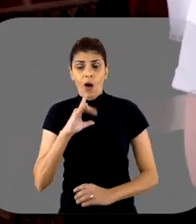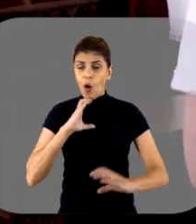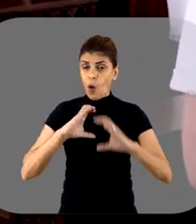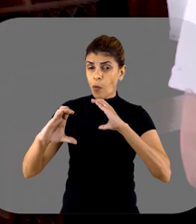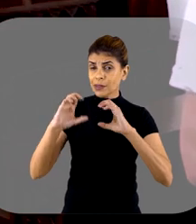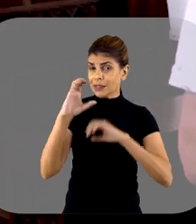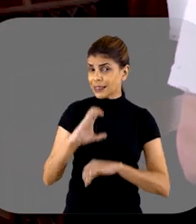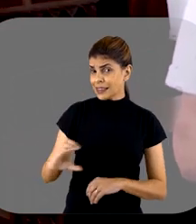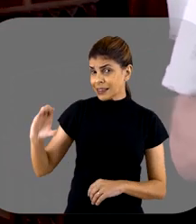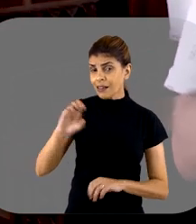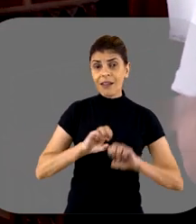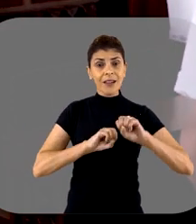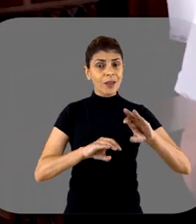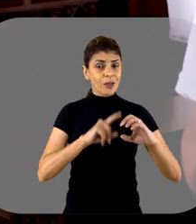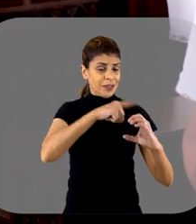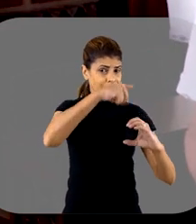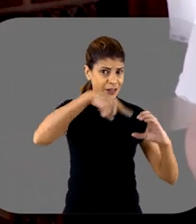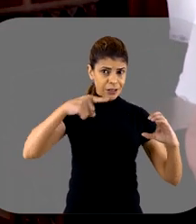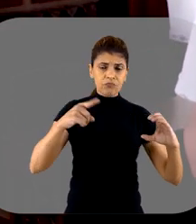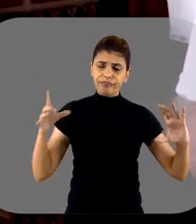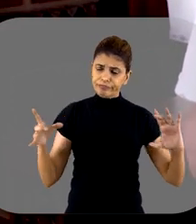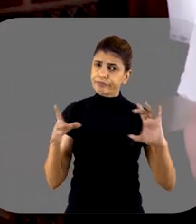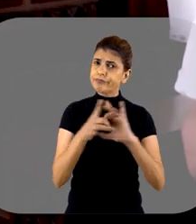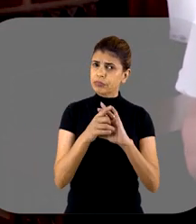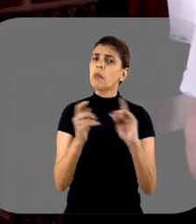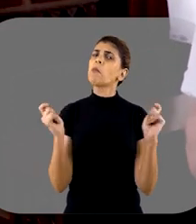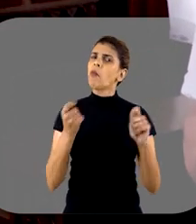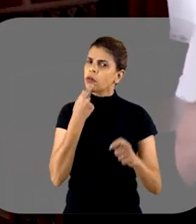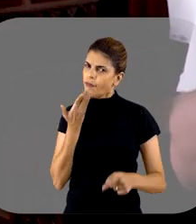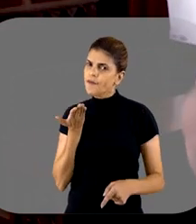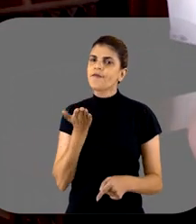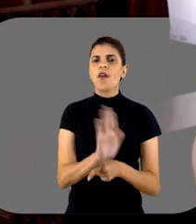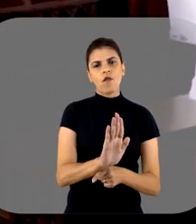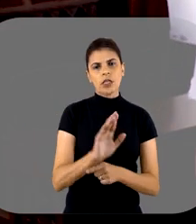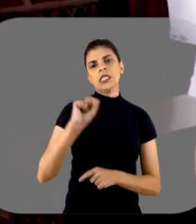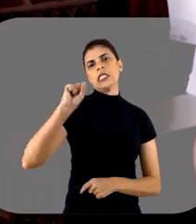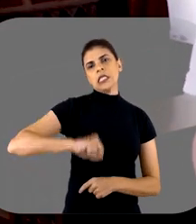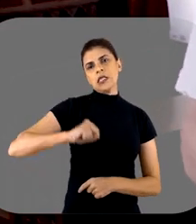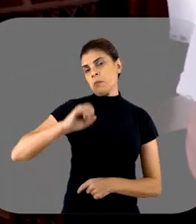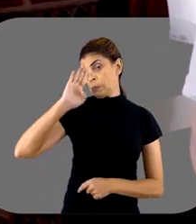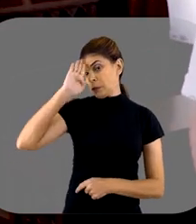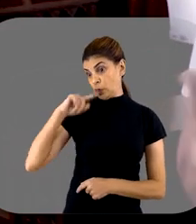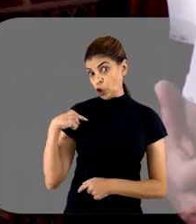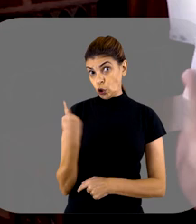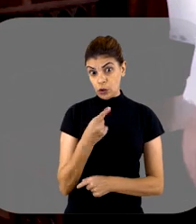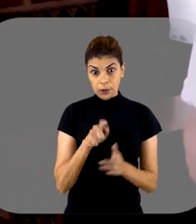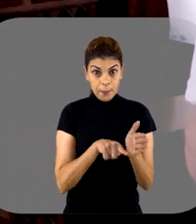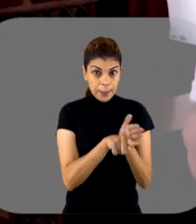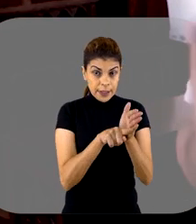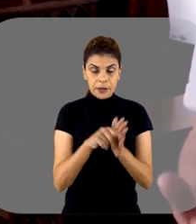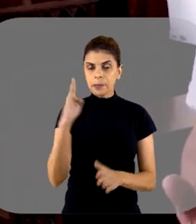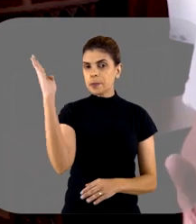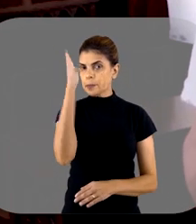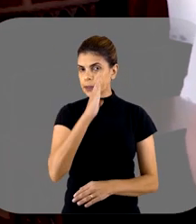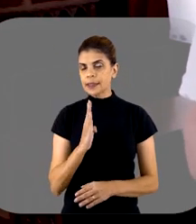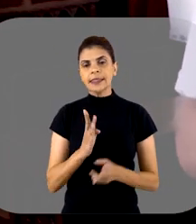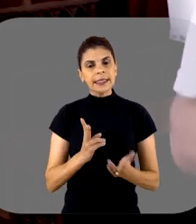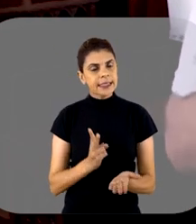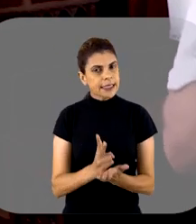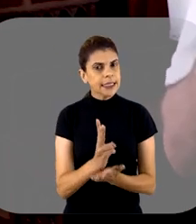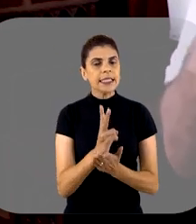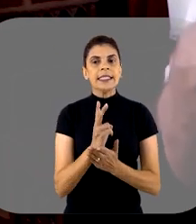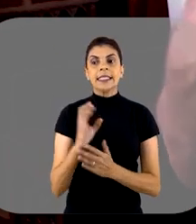que a comunicação da ciência e a educação científica são elementos que podem favorecer isso. Então é fundamental que os pesquisadores